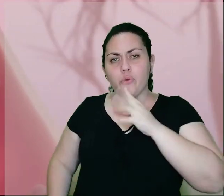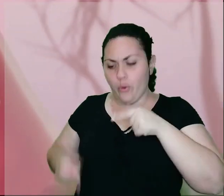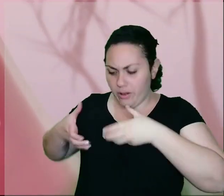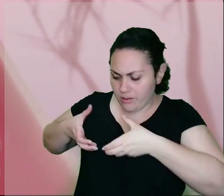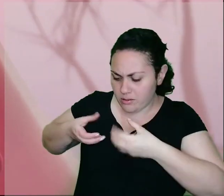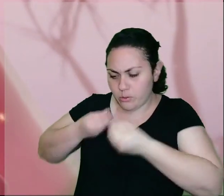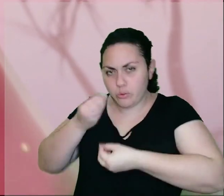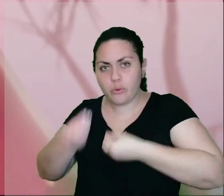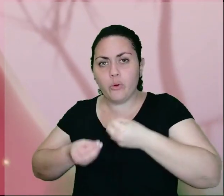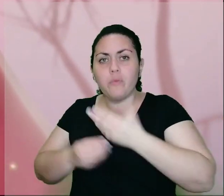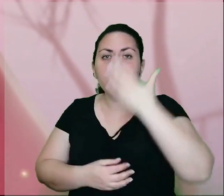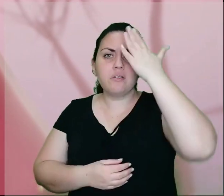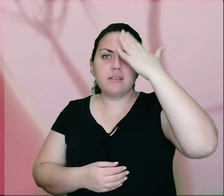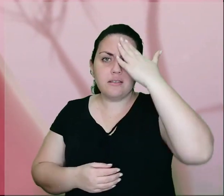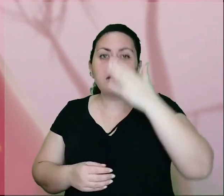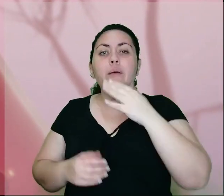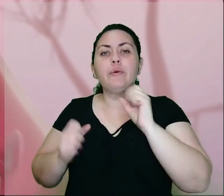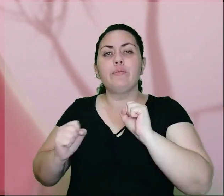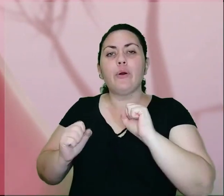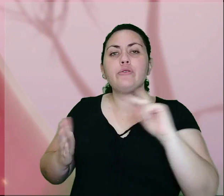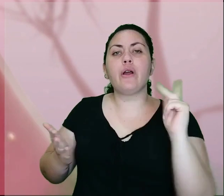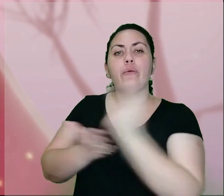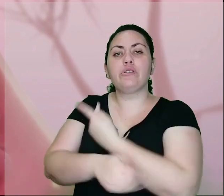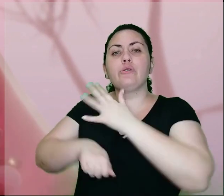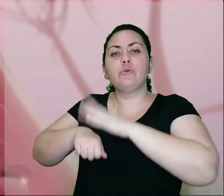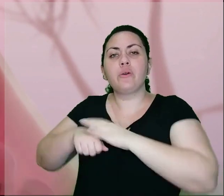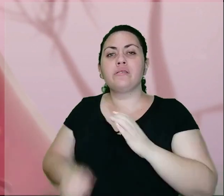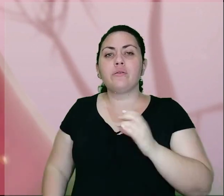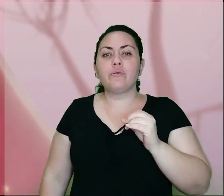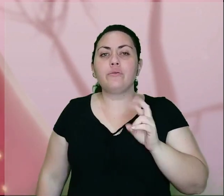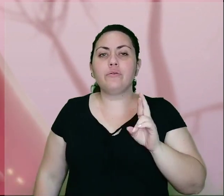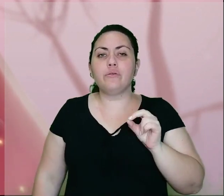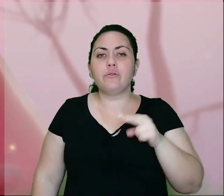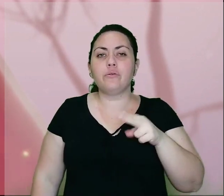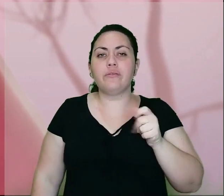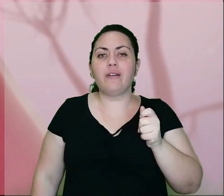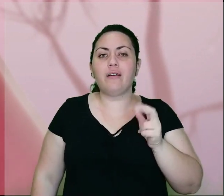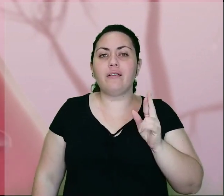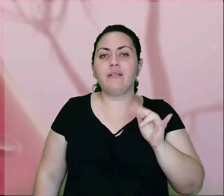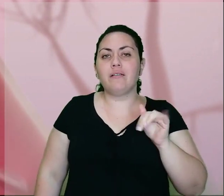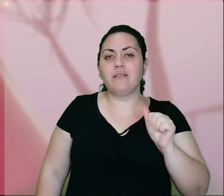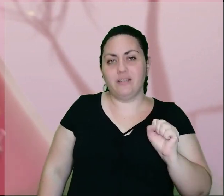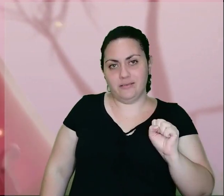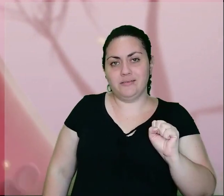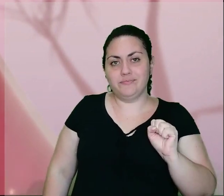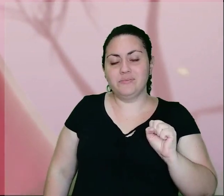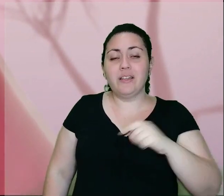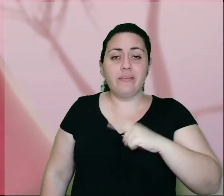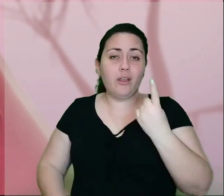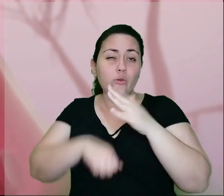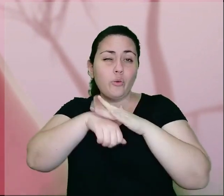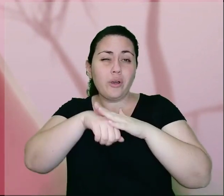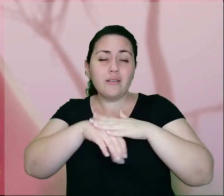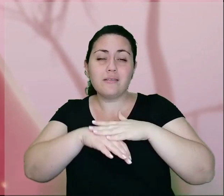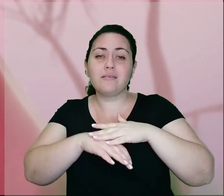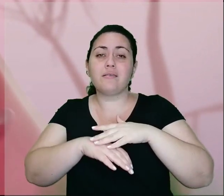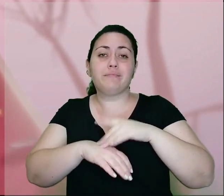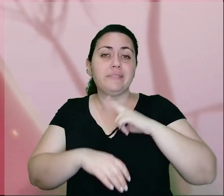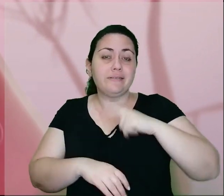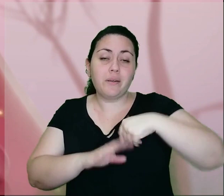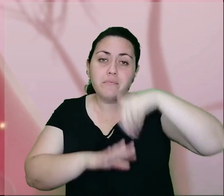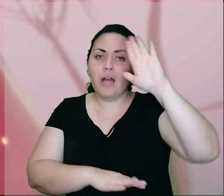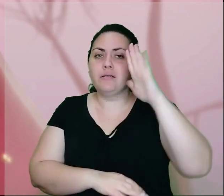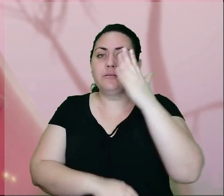permite compreender as diversas consequências de doenças coronarianas. Uma das doenças cardiovasculares